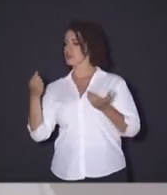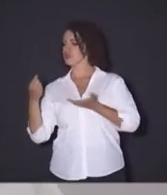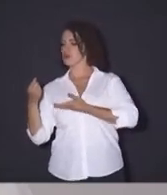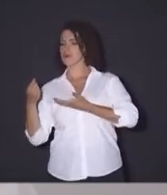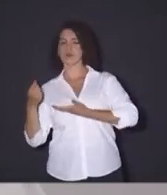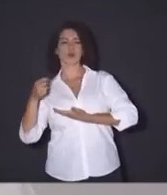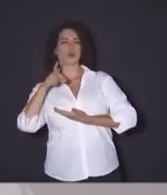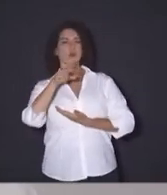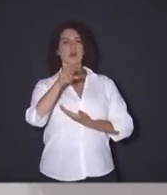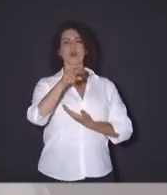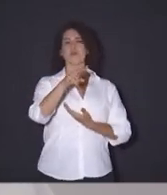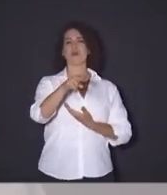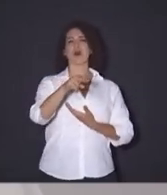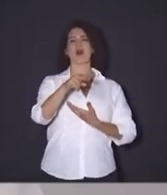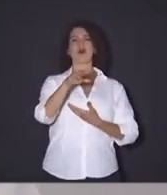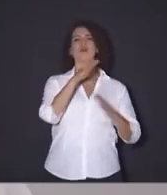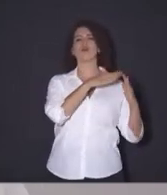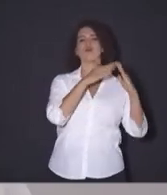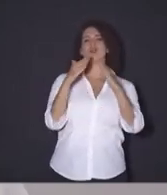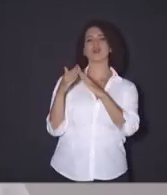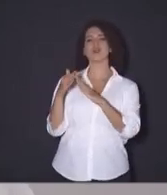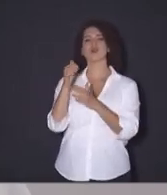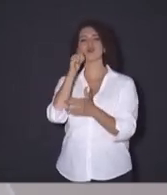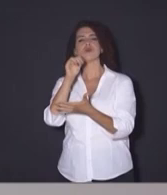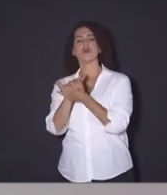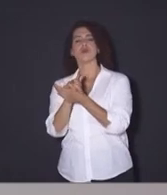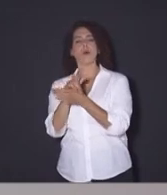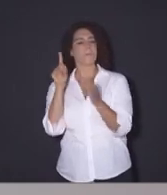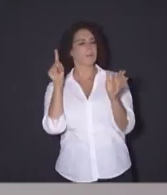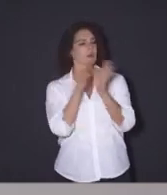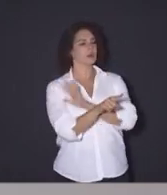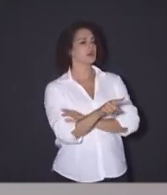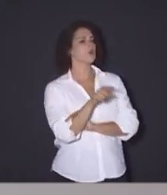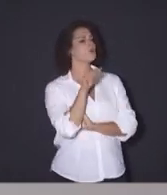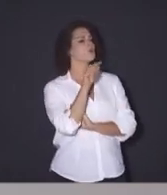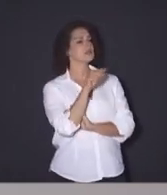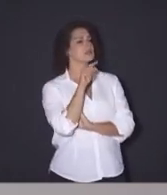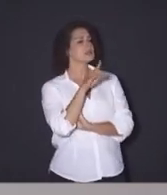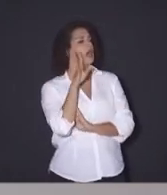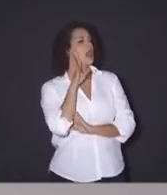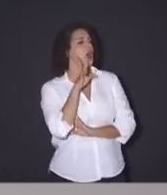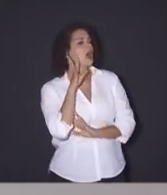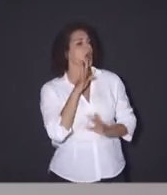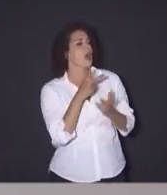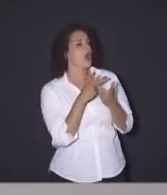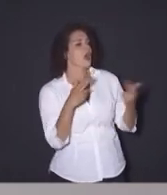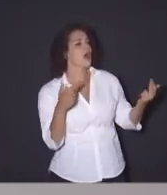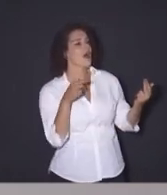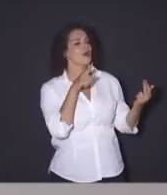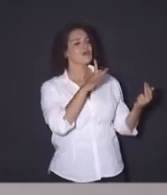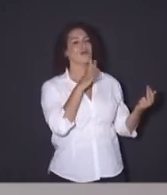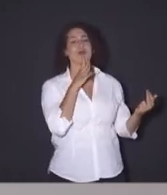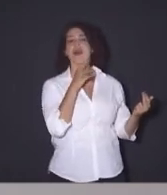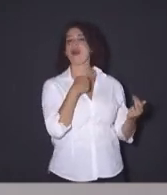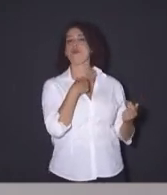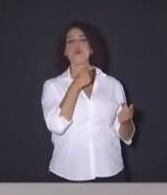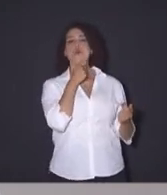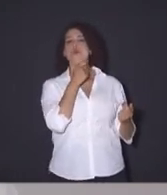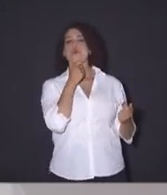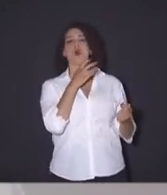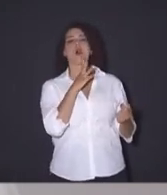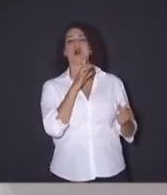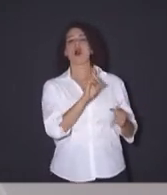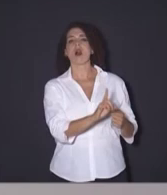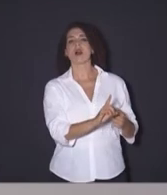seu vizinho sua esposa você vai perguntar ele o que você tem de bacana ter que você conhece que eu não conheço